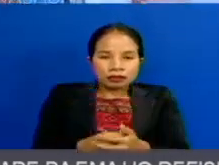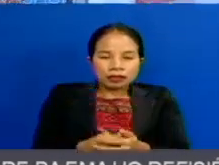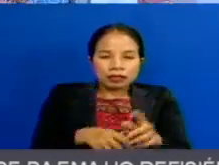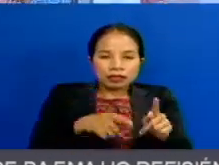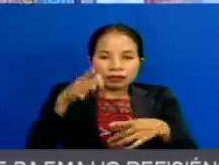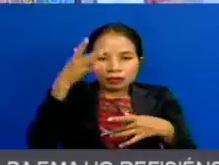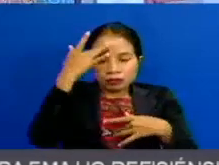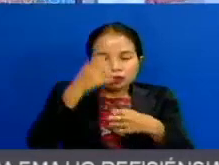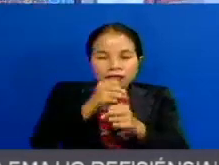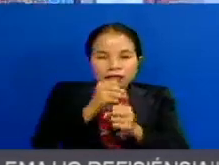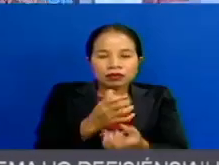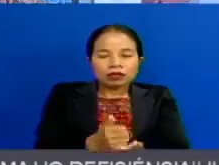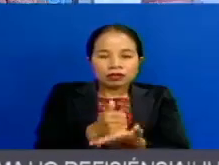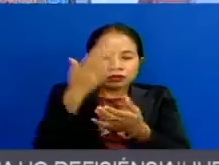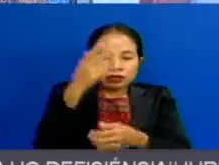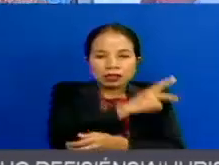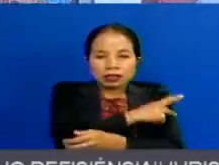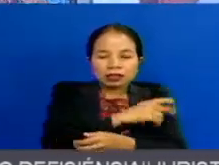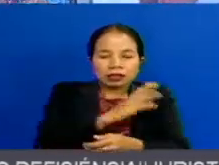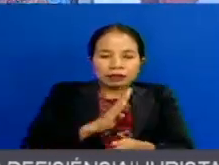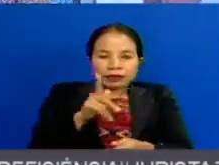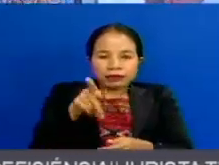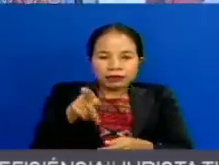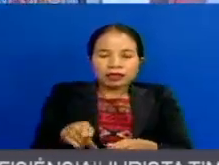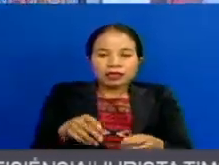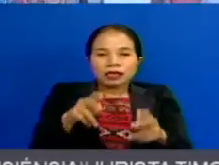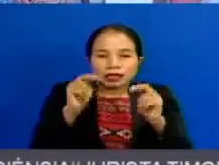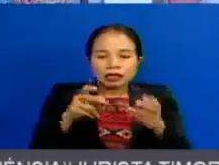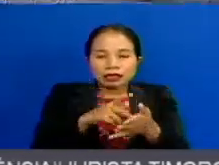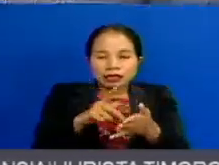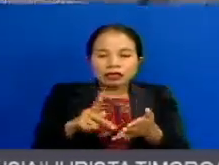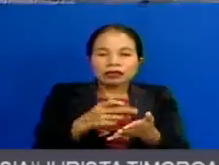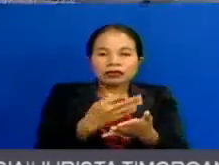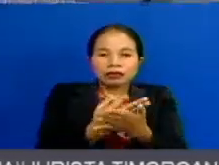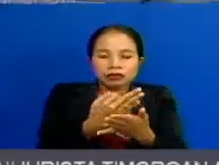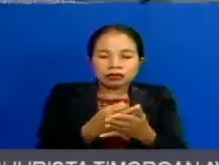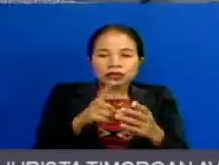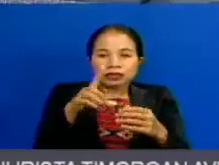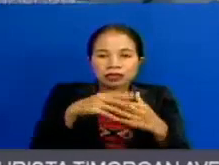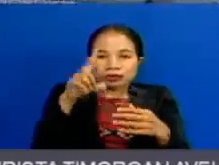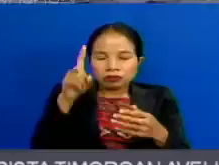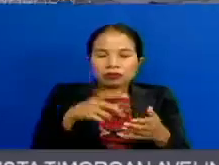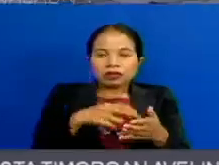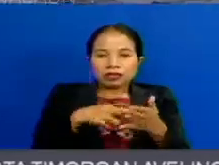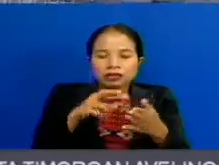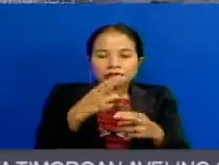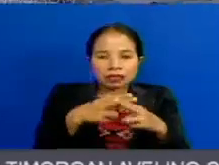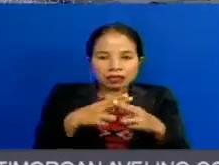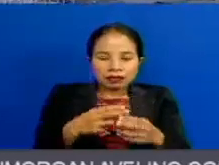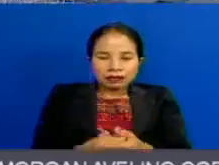de berralar o tratamento e a Clínica Bairro Pite, tem que ser o dólar ida ba resista naran, no dar contribuição ba clínica